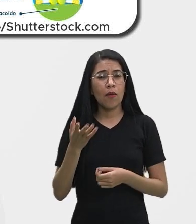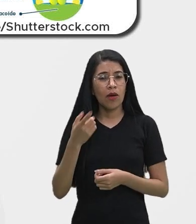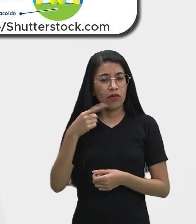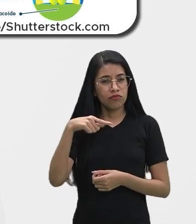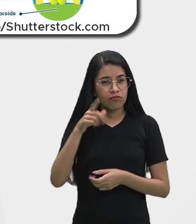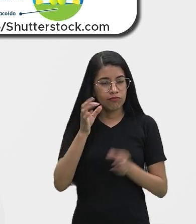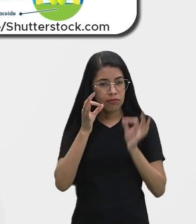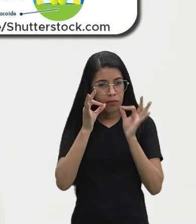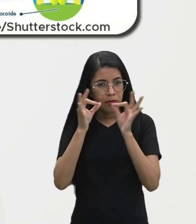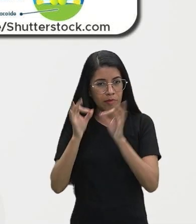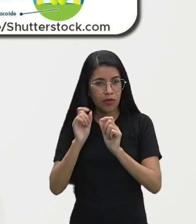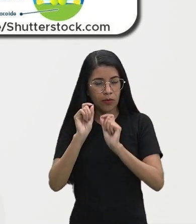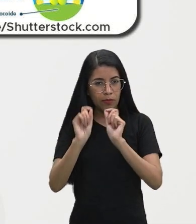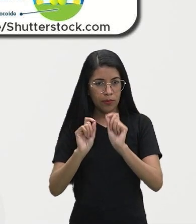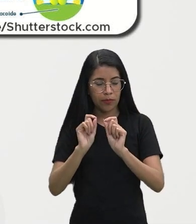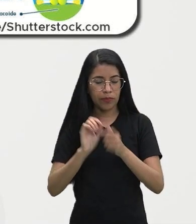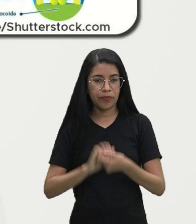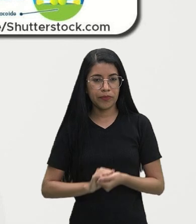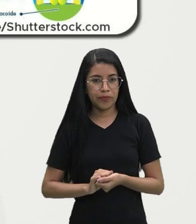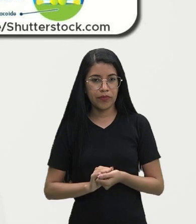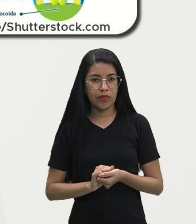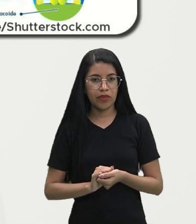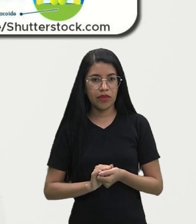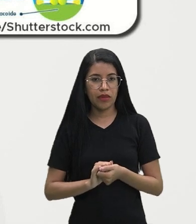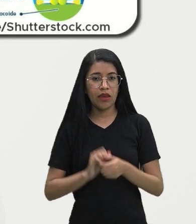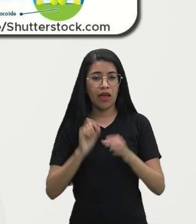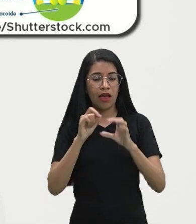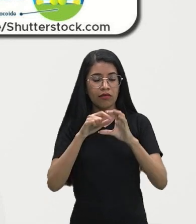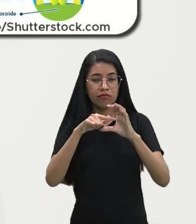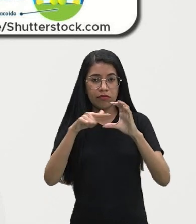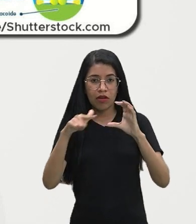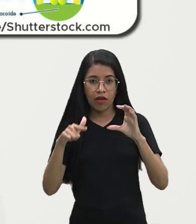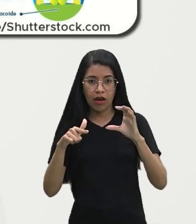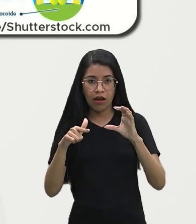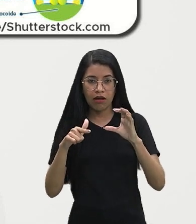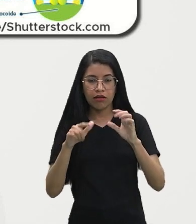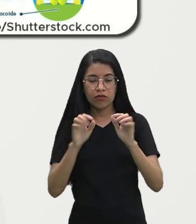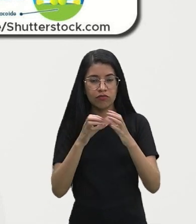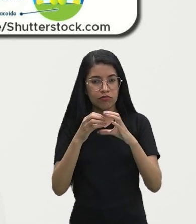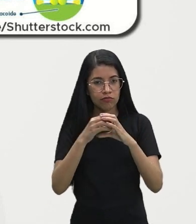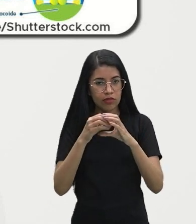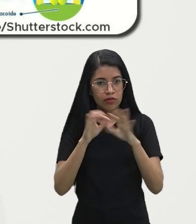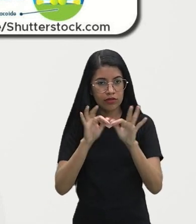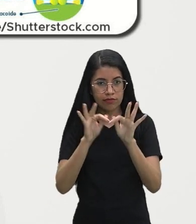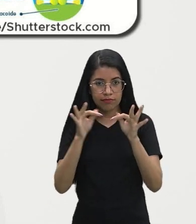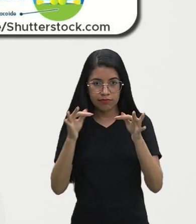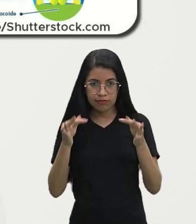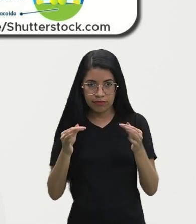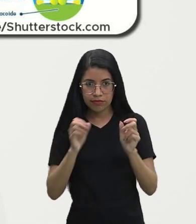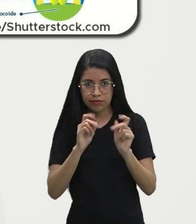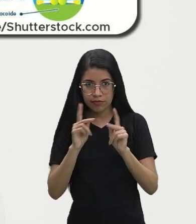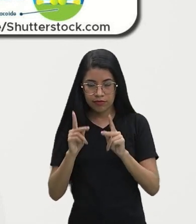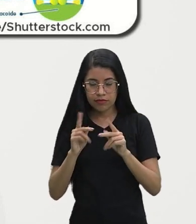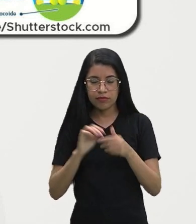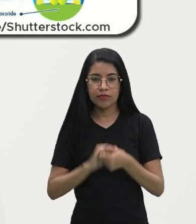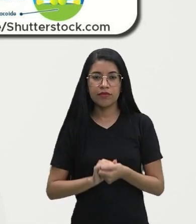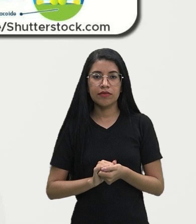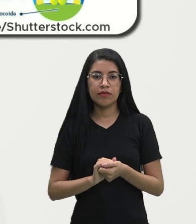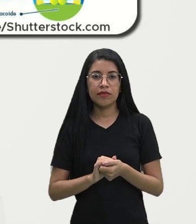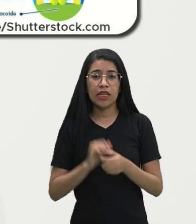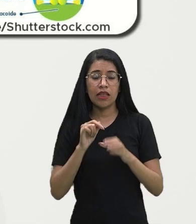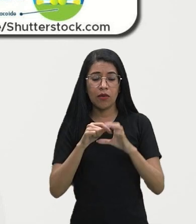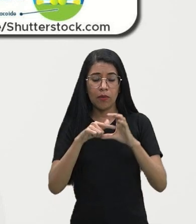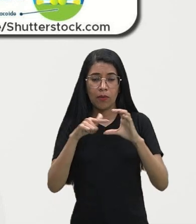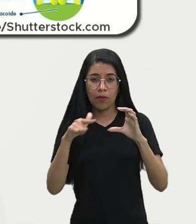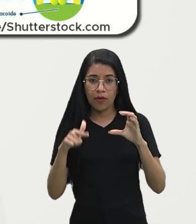observe? Primeiro, as células procariontes são as células mais simples, ok? As células procariontes,